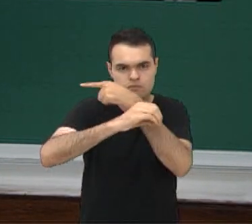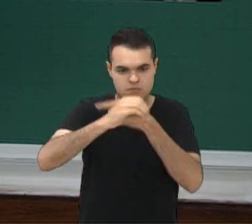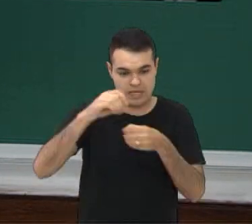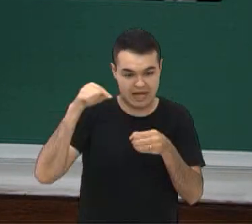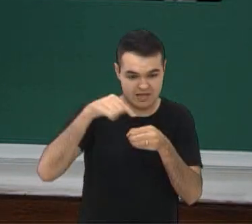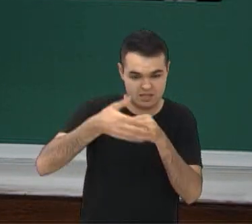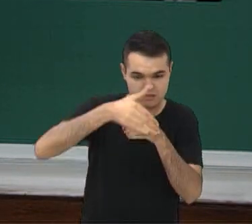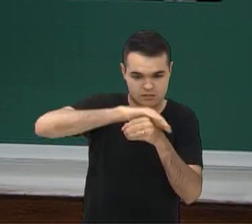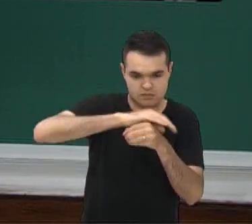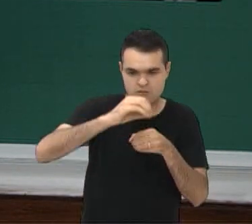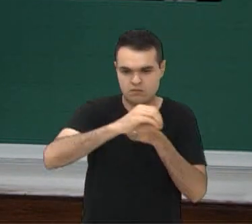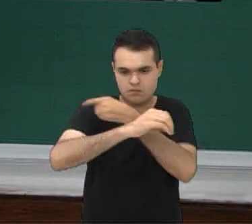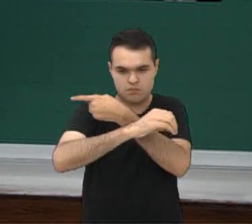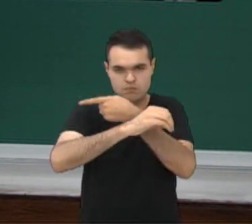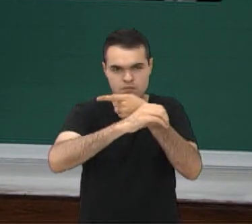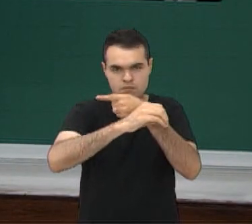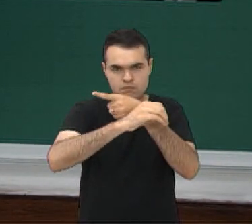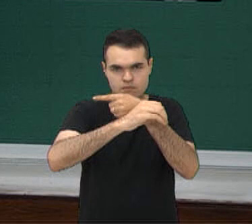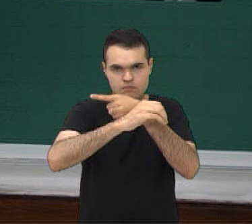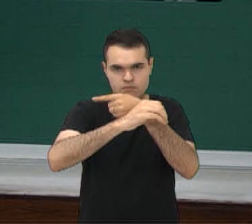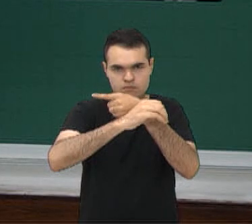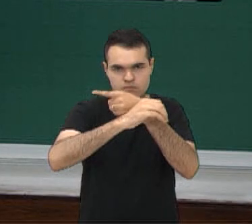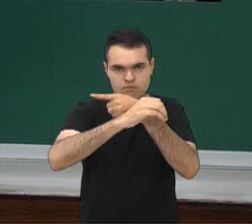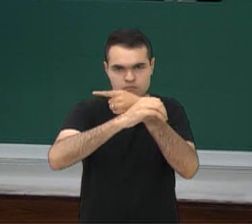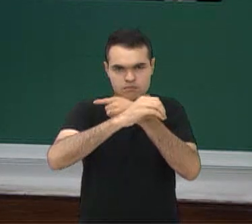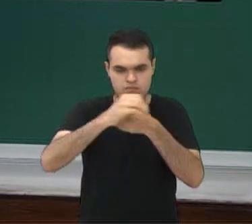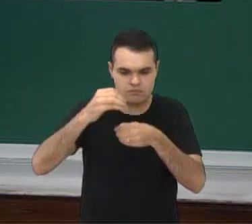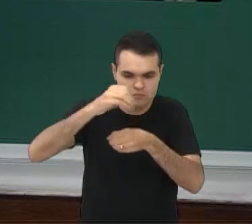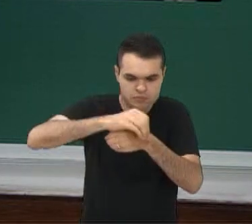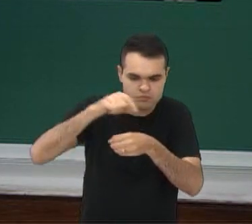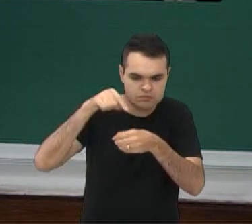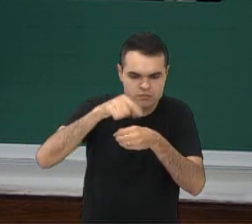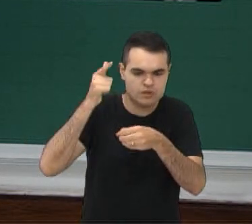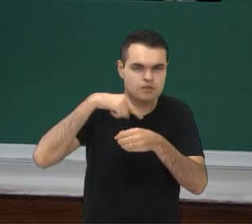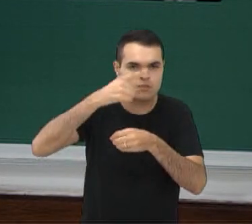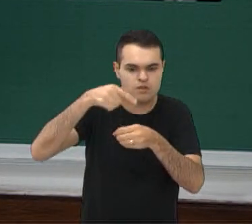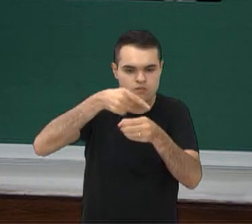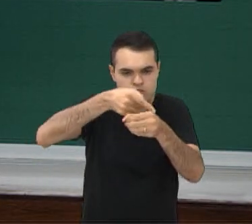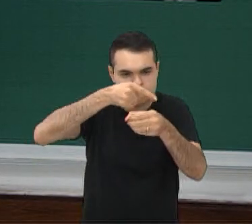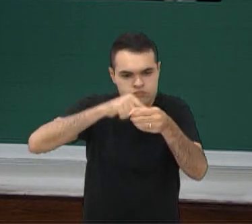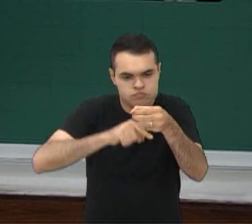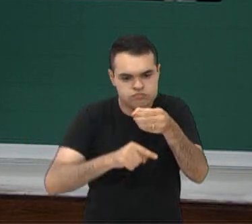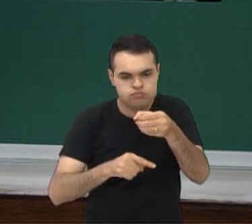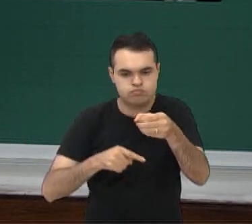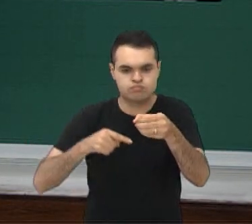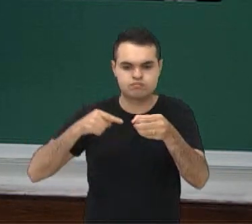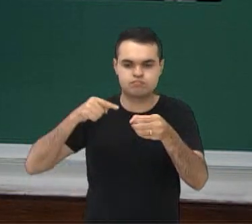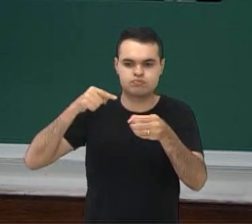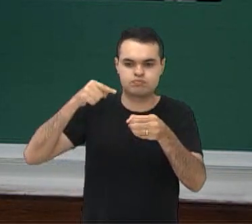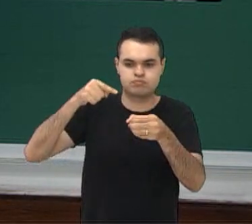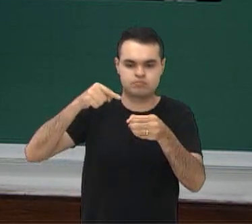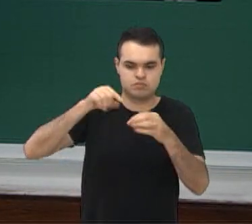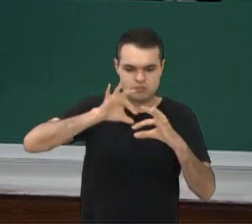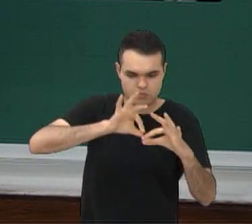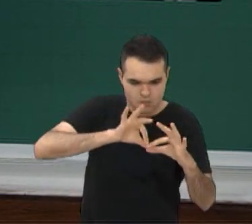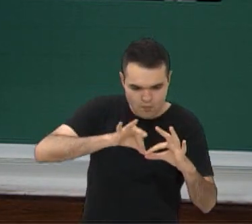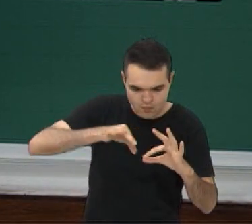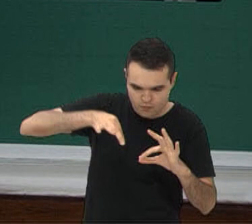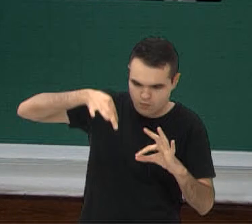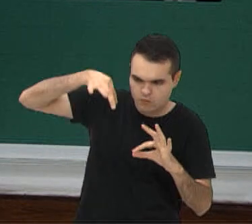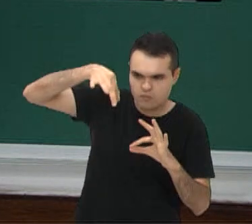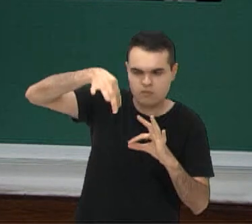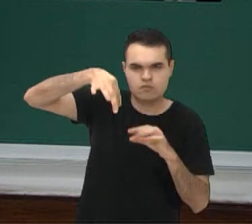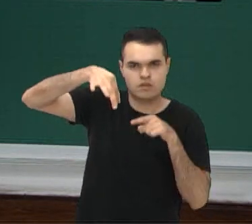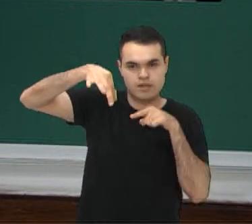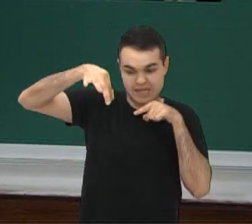vai ser lançado durante o momento de cópula para o canal deferente. Notem